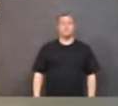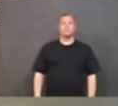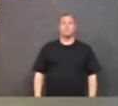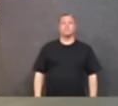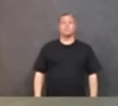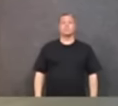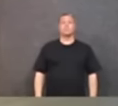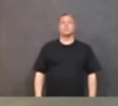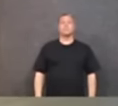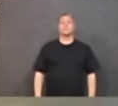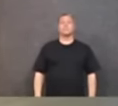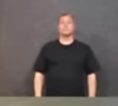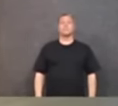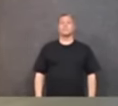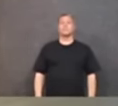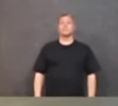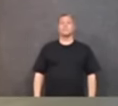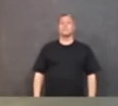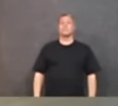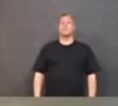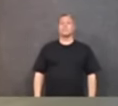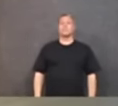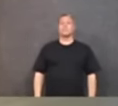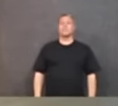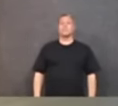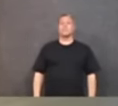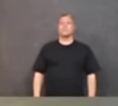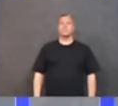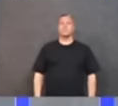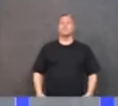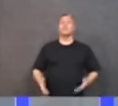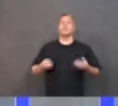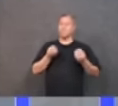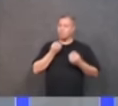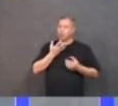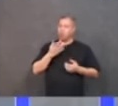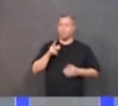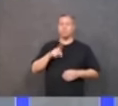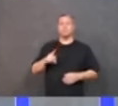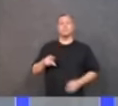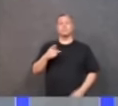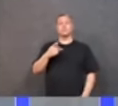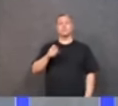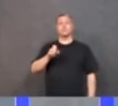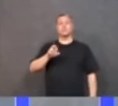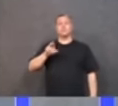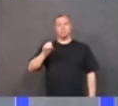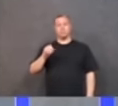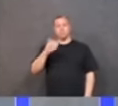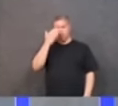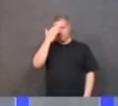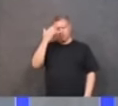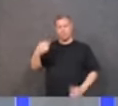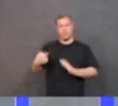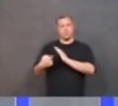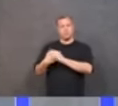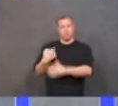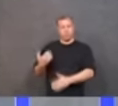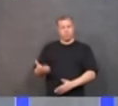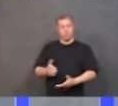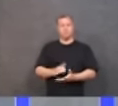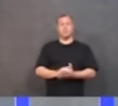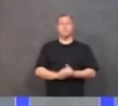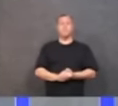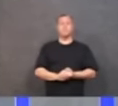Candidato, o senhor tem então agora 2 minutos e meio. Bom, professor Pedro, nós agradecemos o questionamento em relação